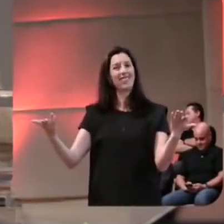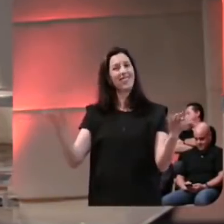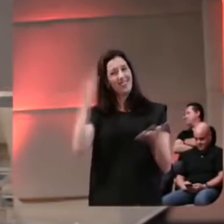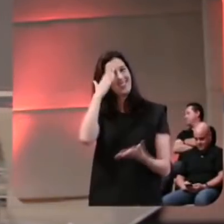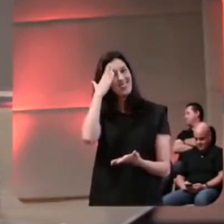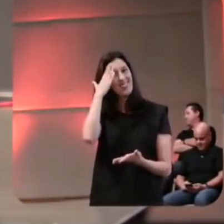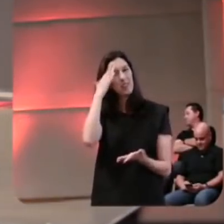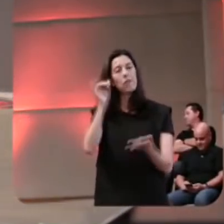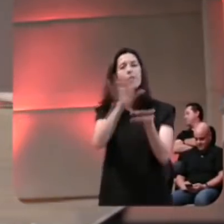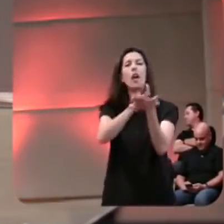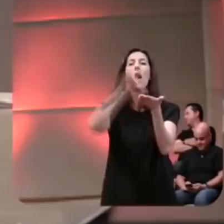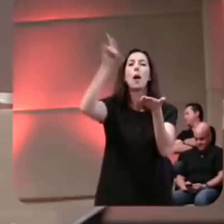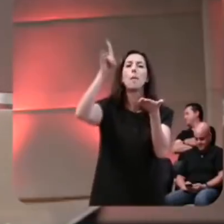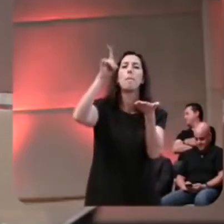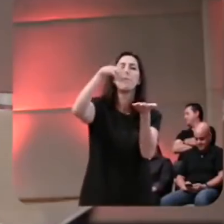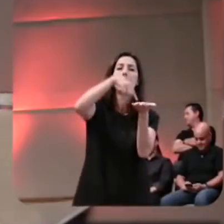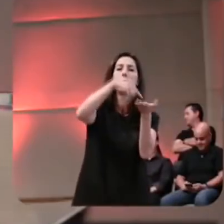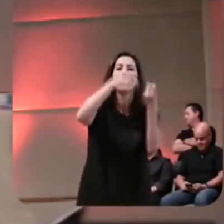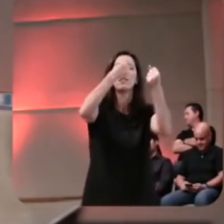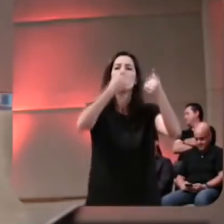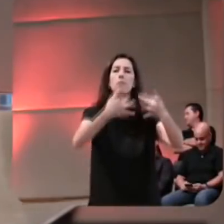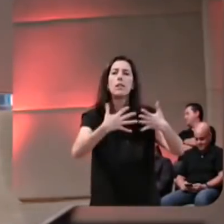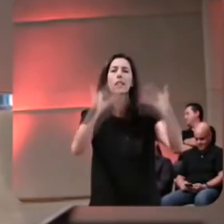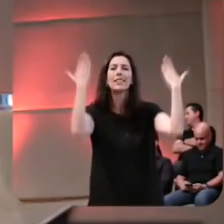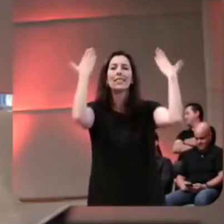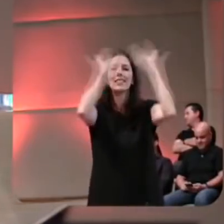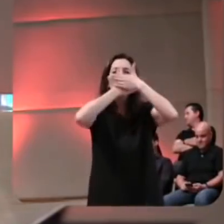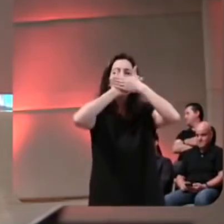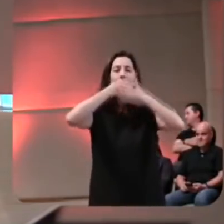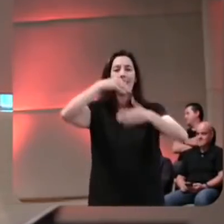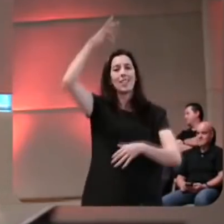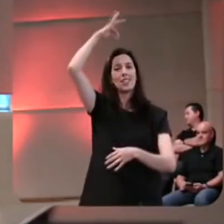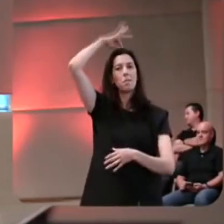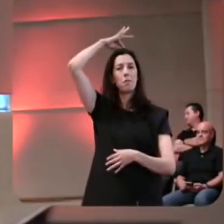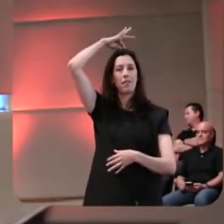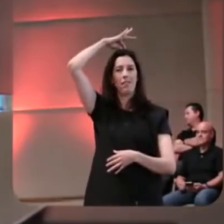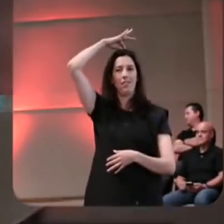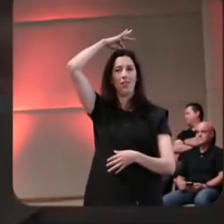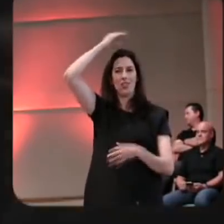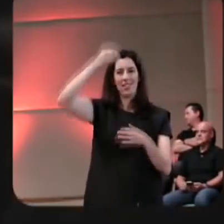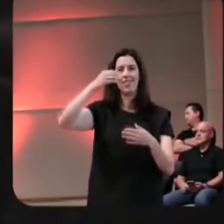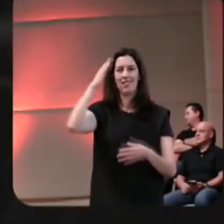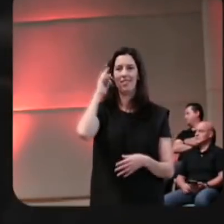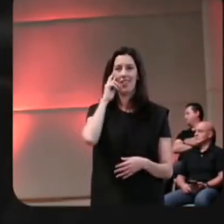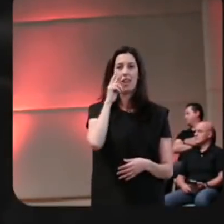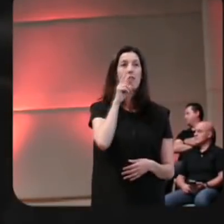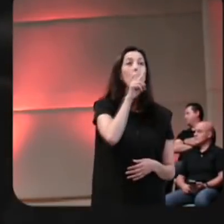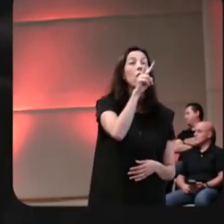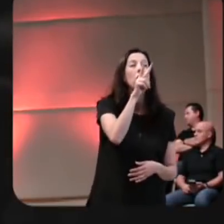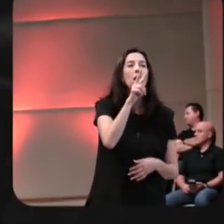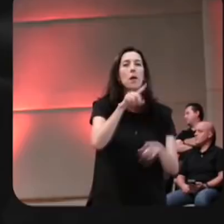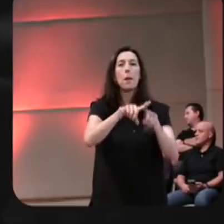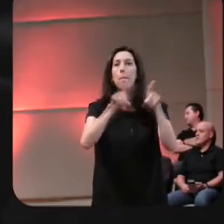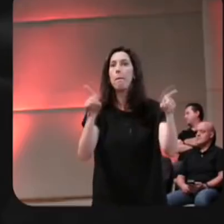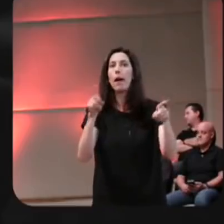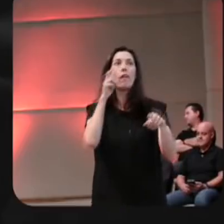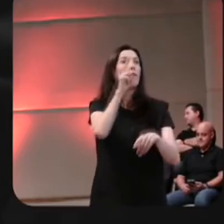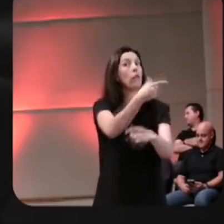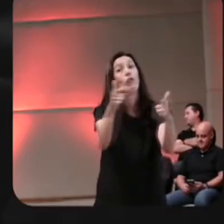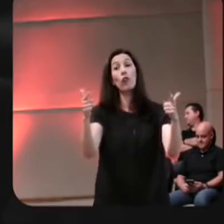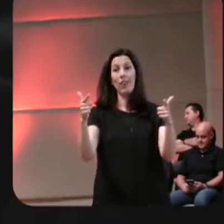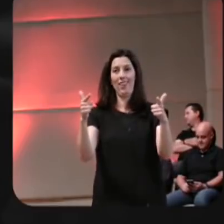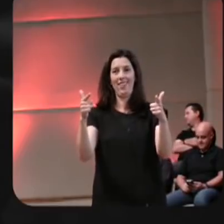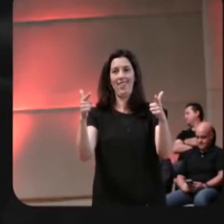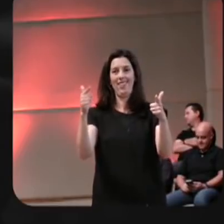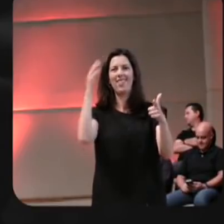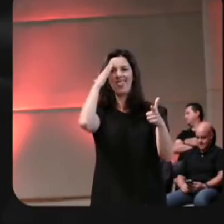cegueira espiritual. Quando a gente vê a realidade, não enxergue, não discerne o que está